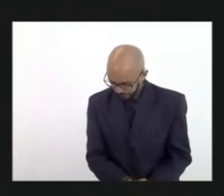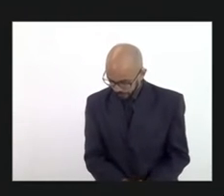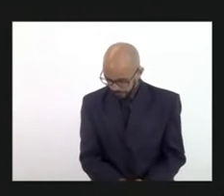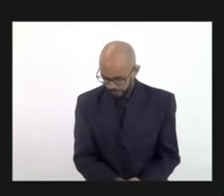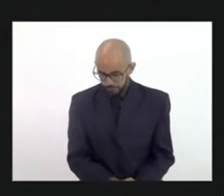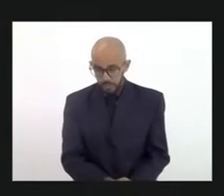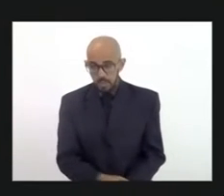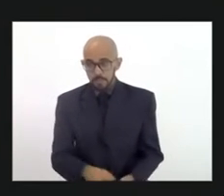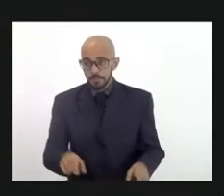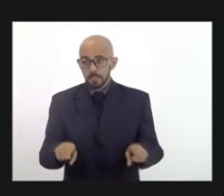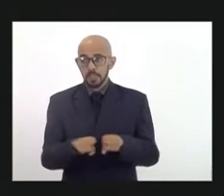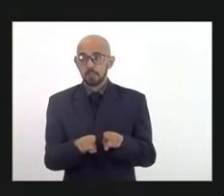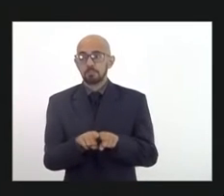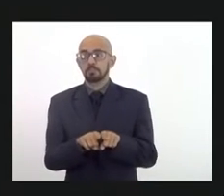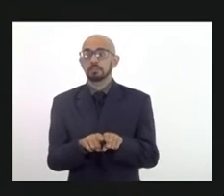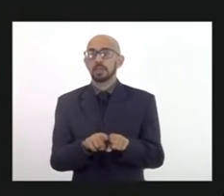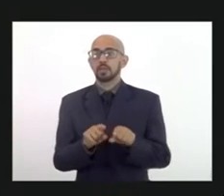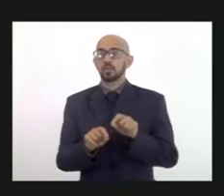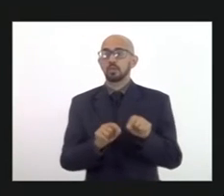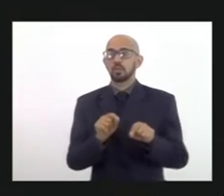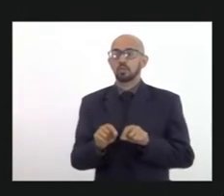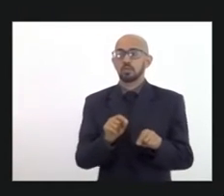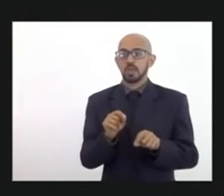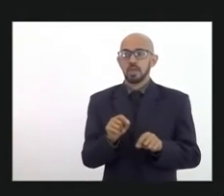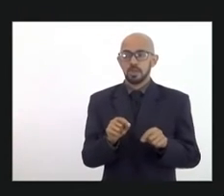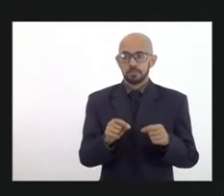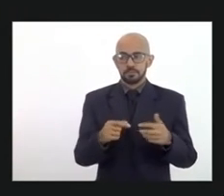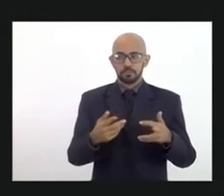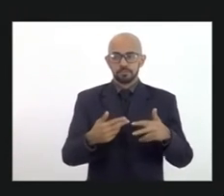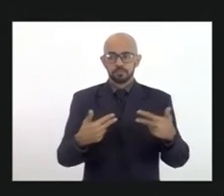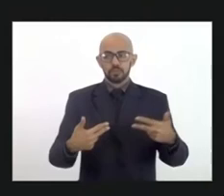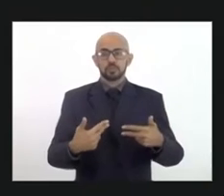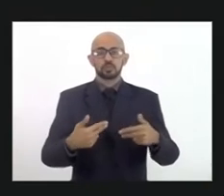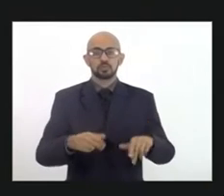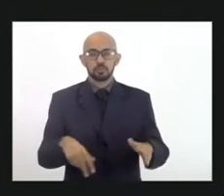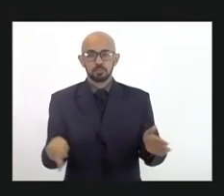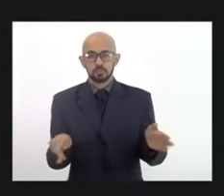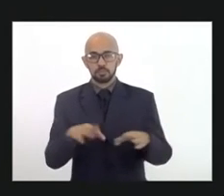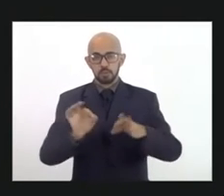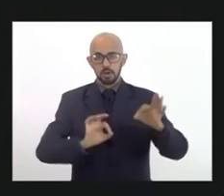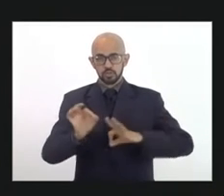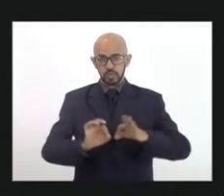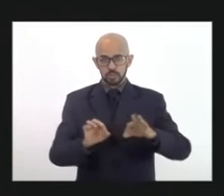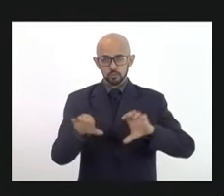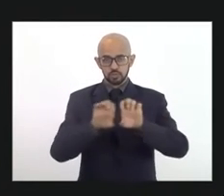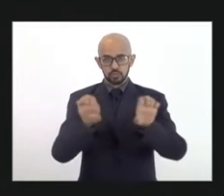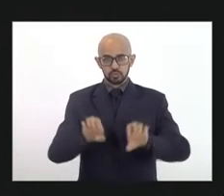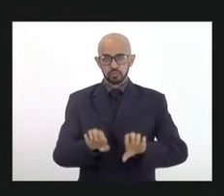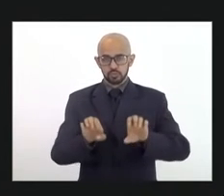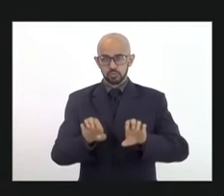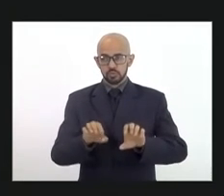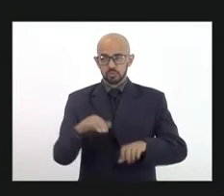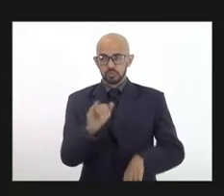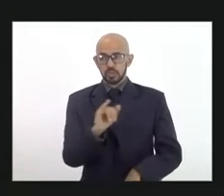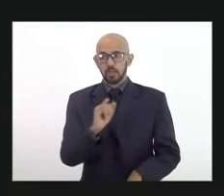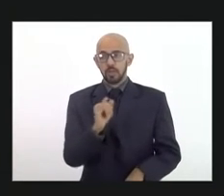falei também, né, como ponto do projeto e como um eventual projeto estruturante desse distrito industrial de Itaguaí.